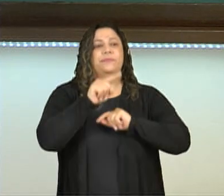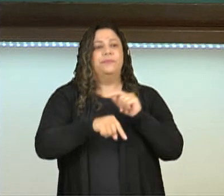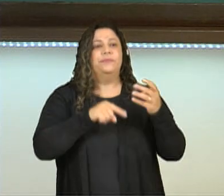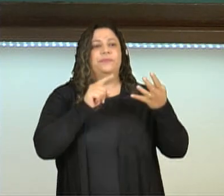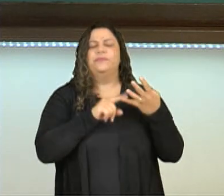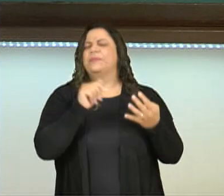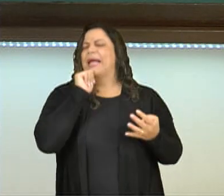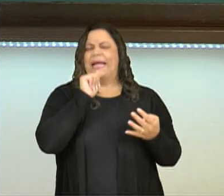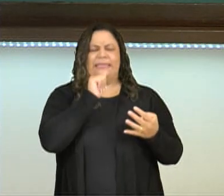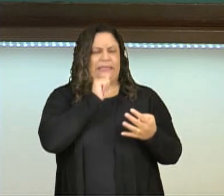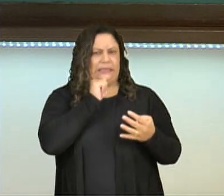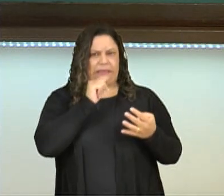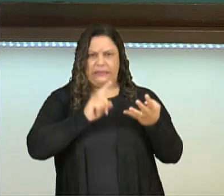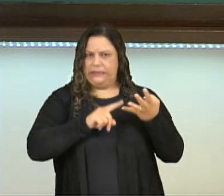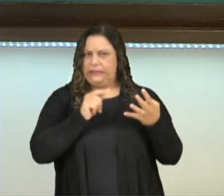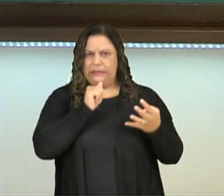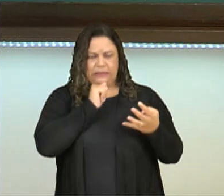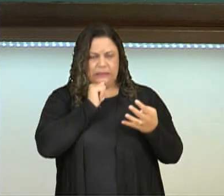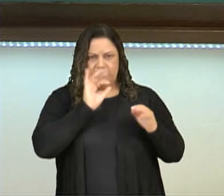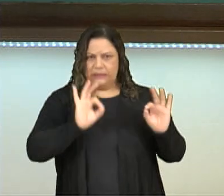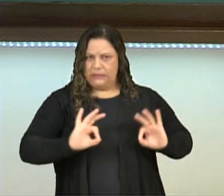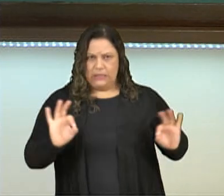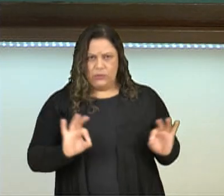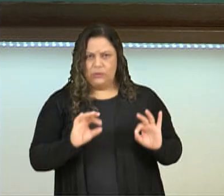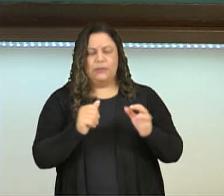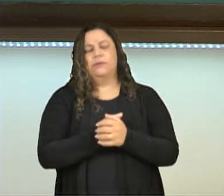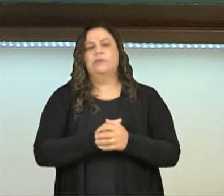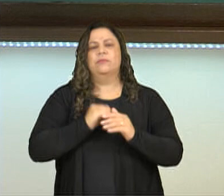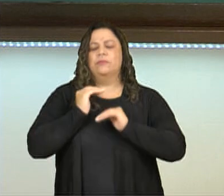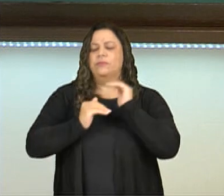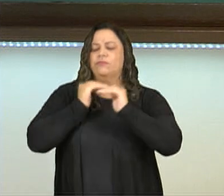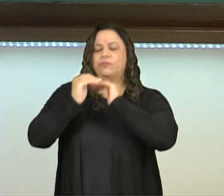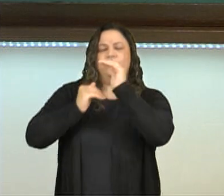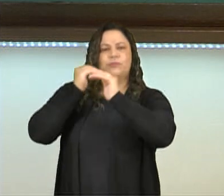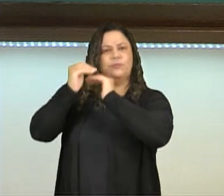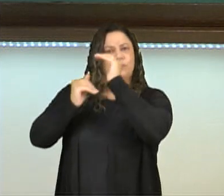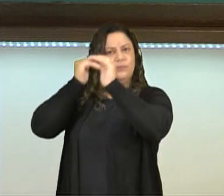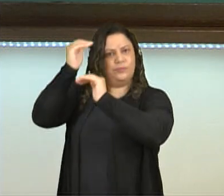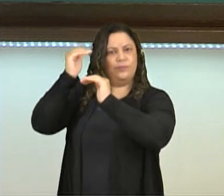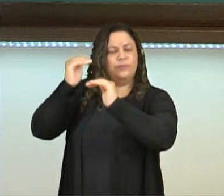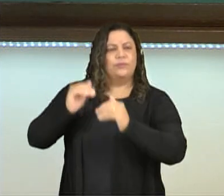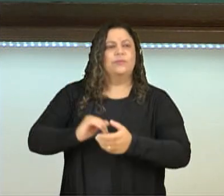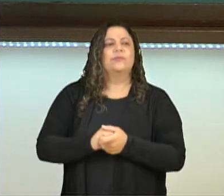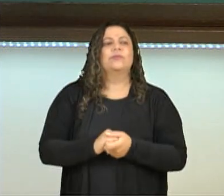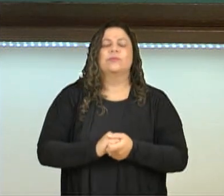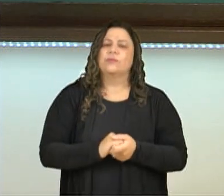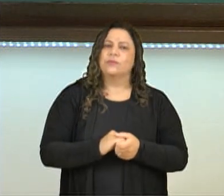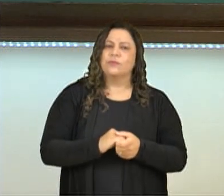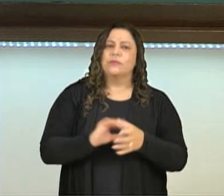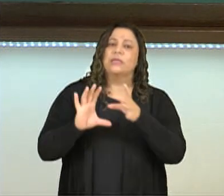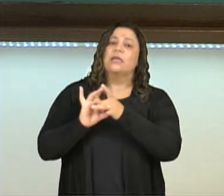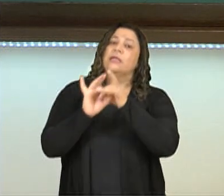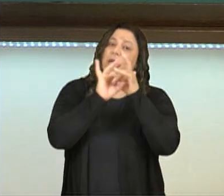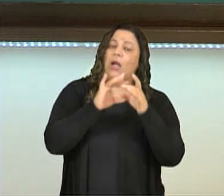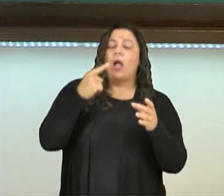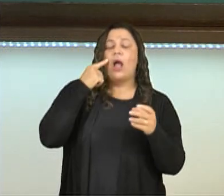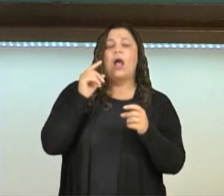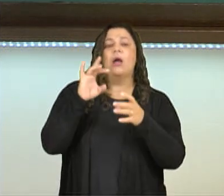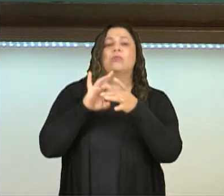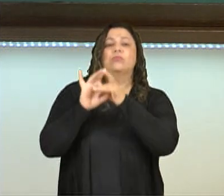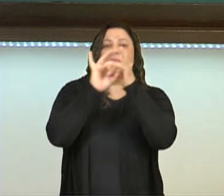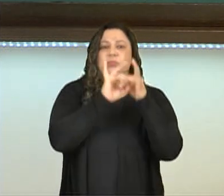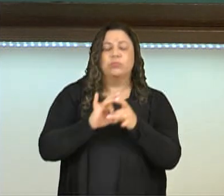não foi colocado em prática. Seria uma evolução da união, de uma